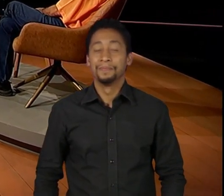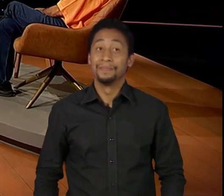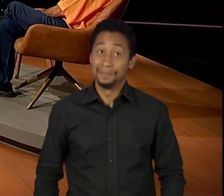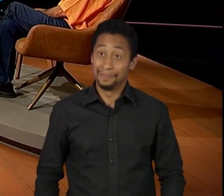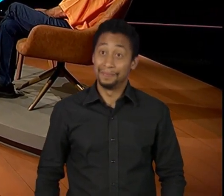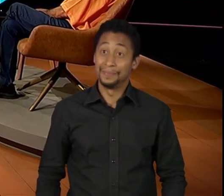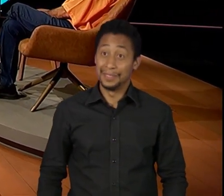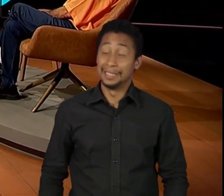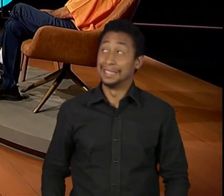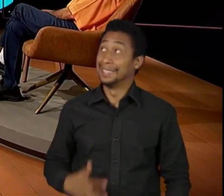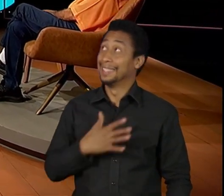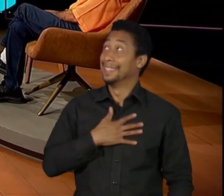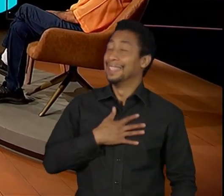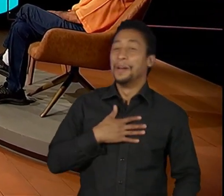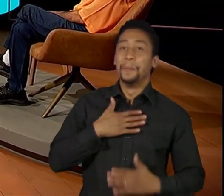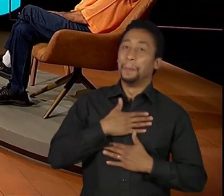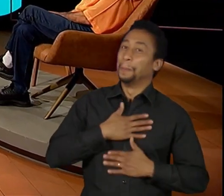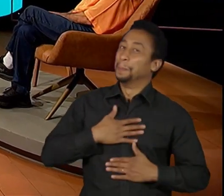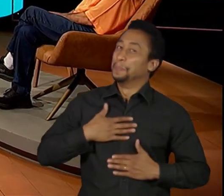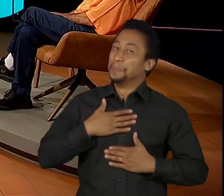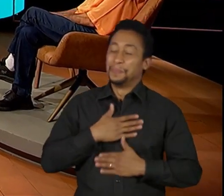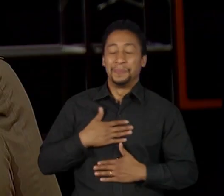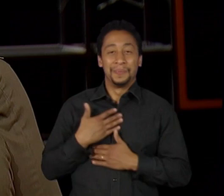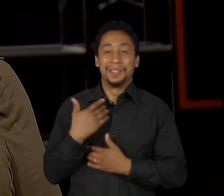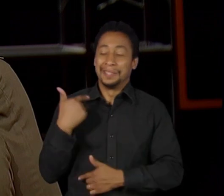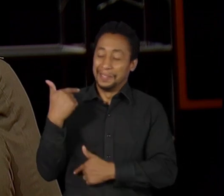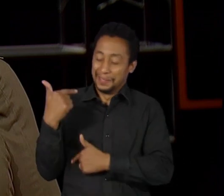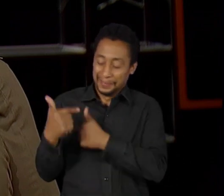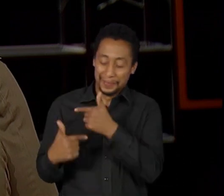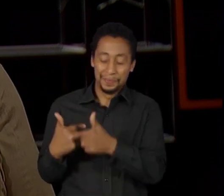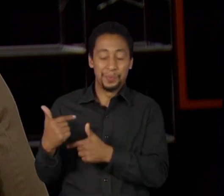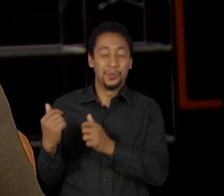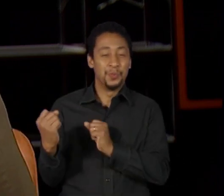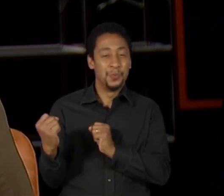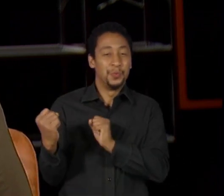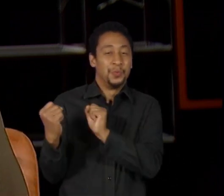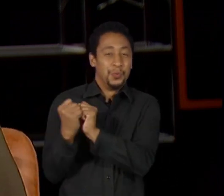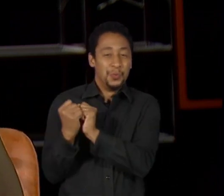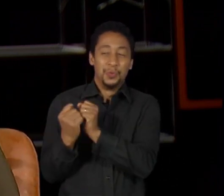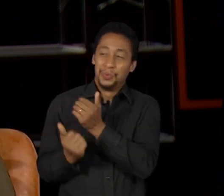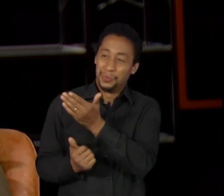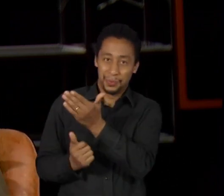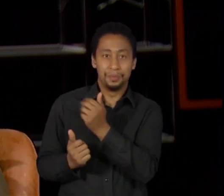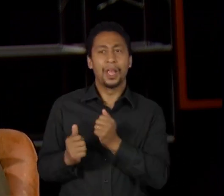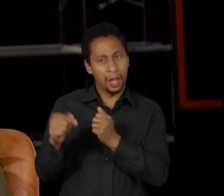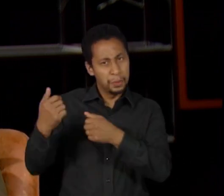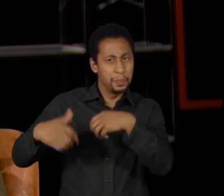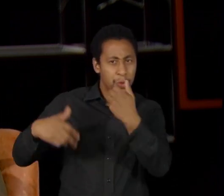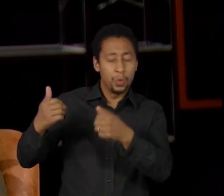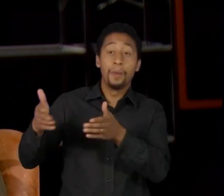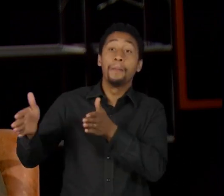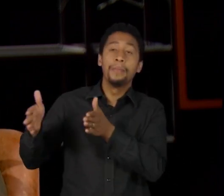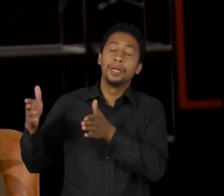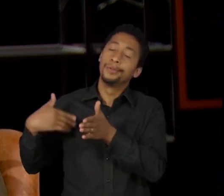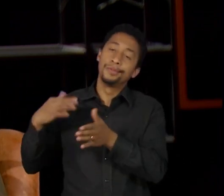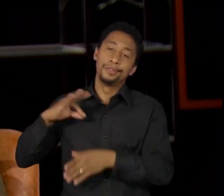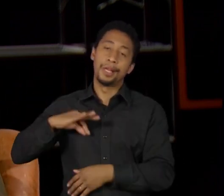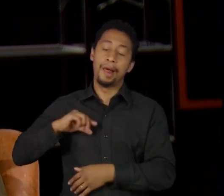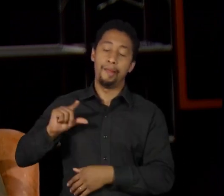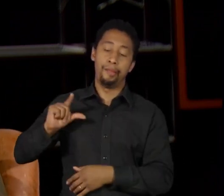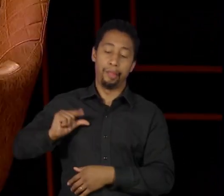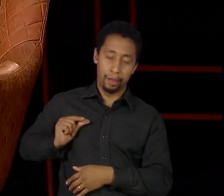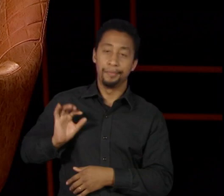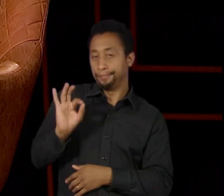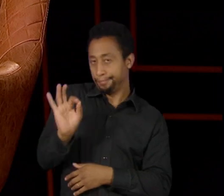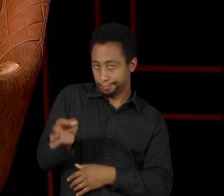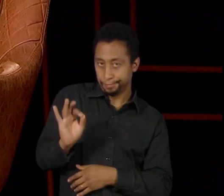Ai, cara, uma satisfação trabalhar com essa mulher. É incrível, é exatamente isso que ela falou. É o tempo das vacas magras, que a chegada